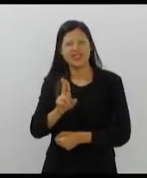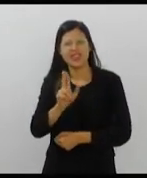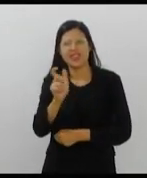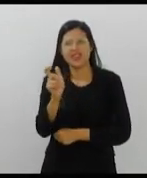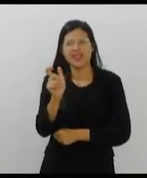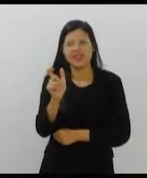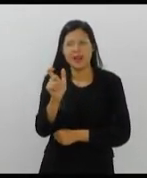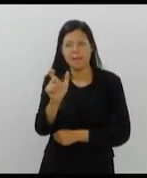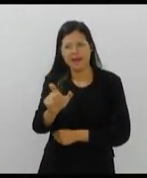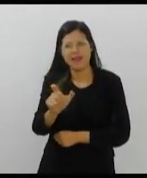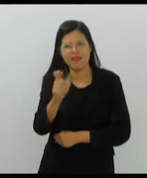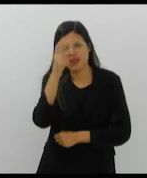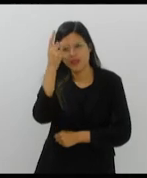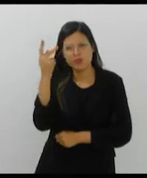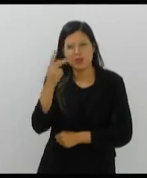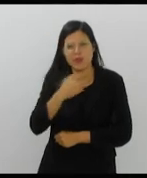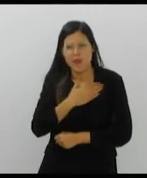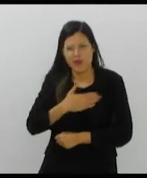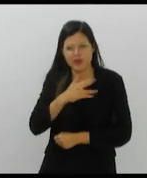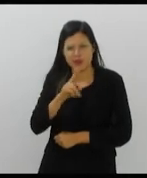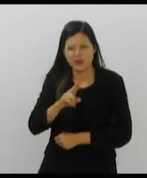da resiliência, né?